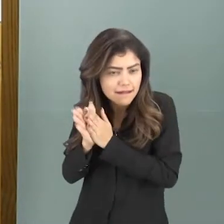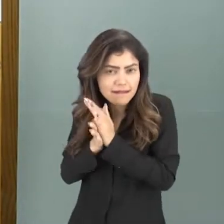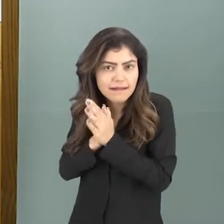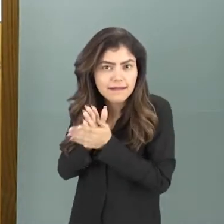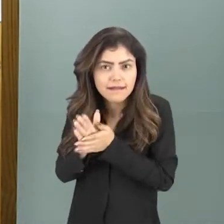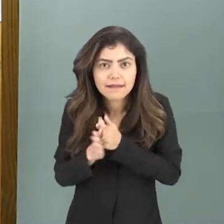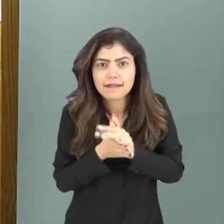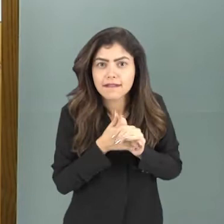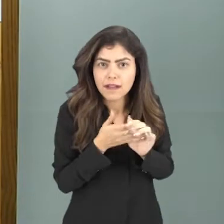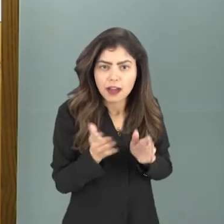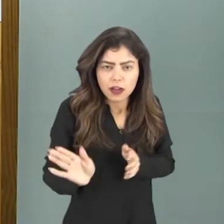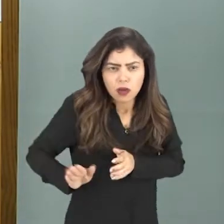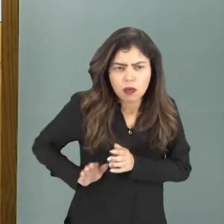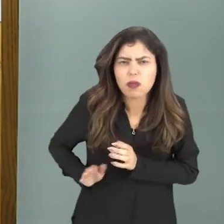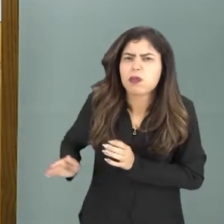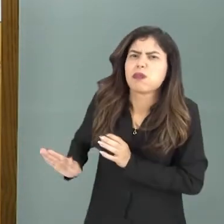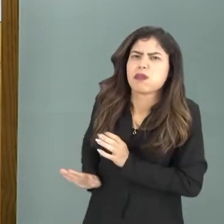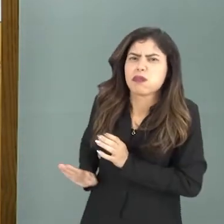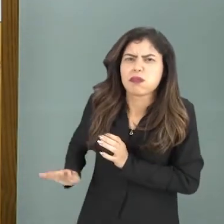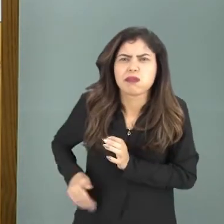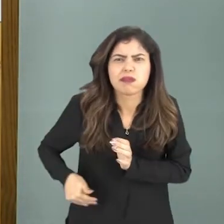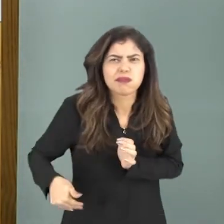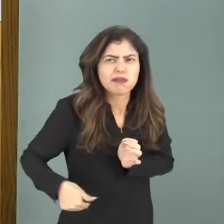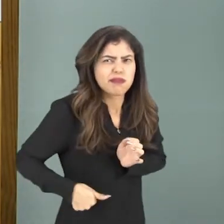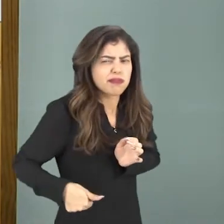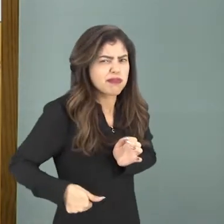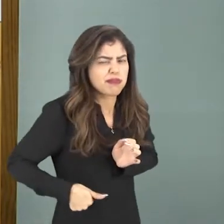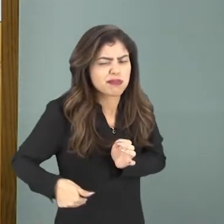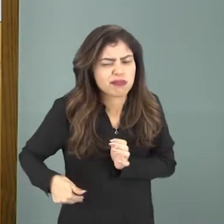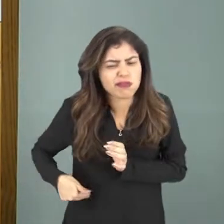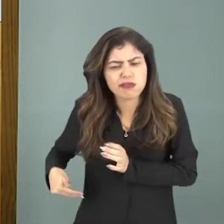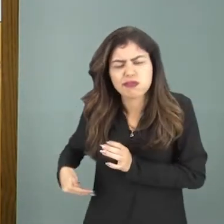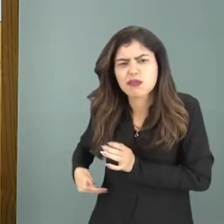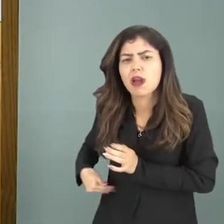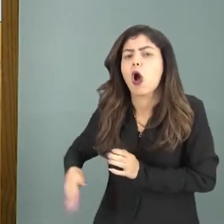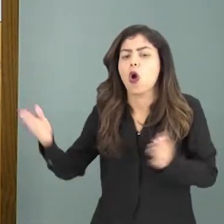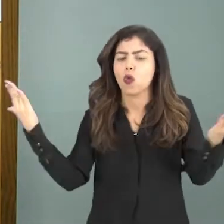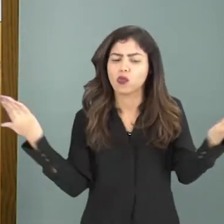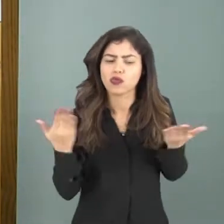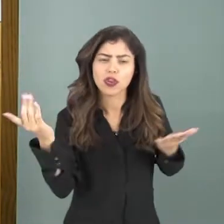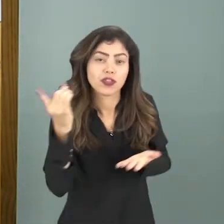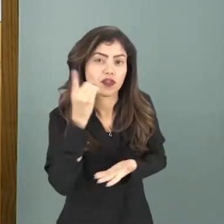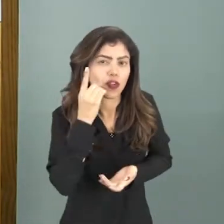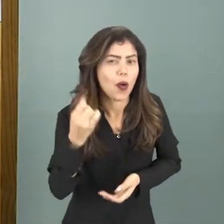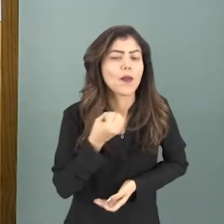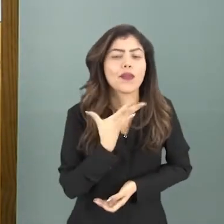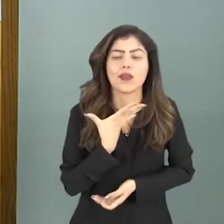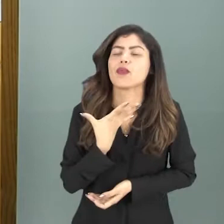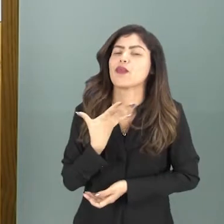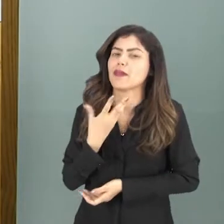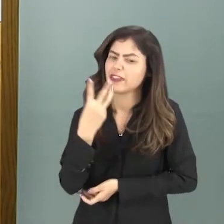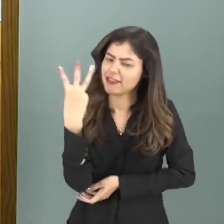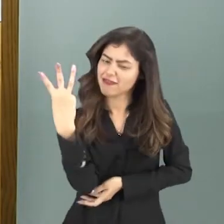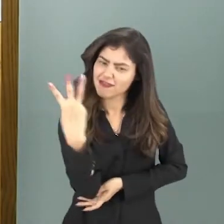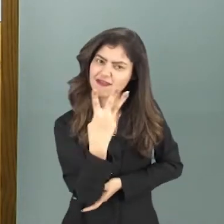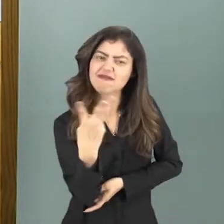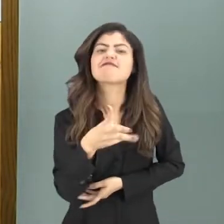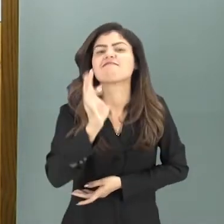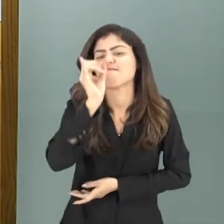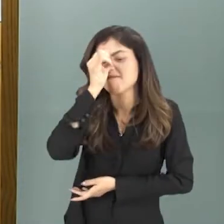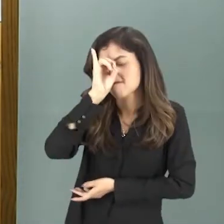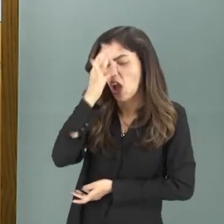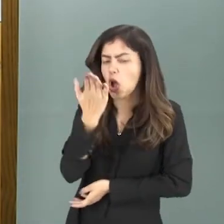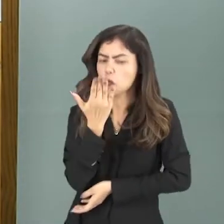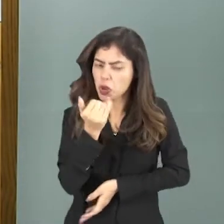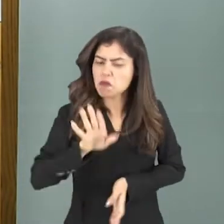ali. E ele estava faminto. Ele pensou: hoje é um dia muito bom, terei